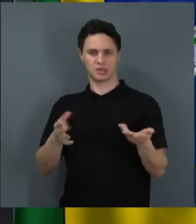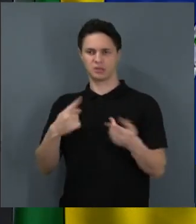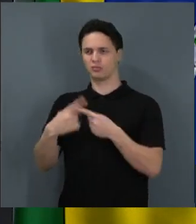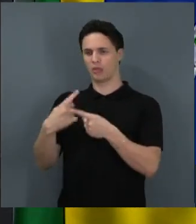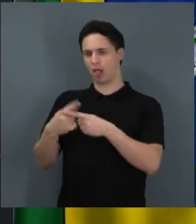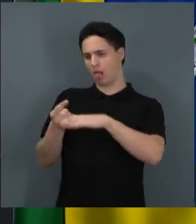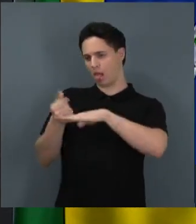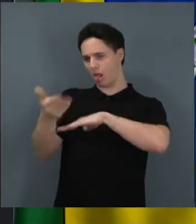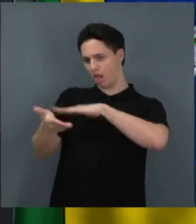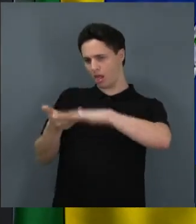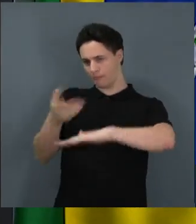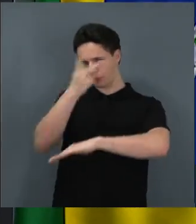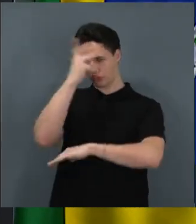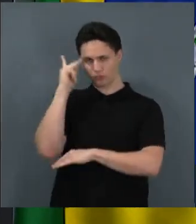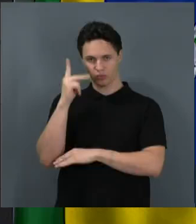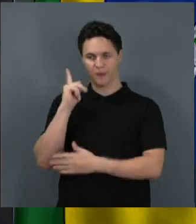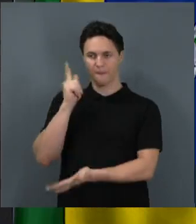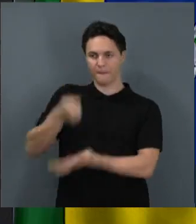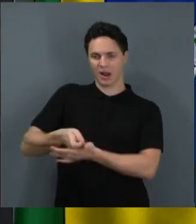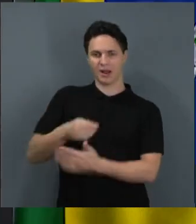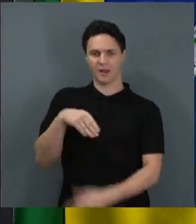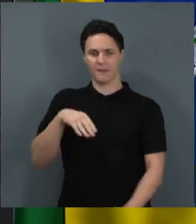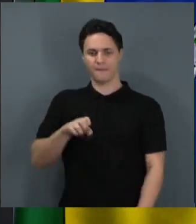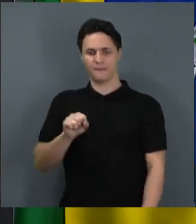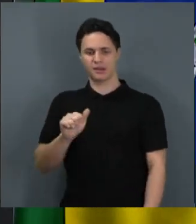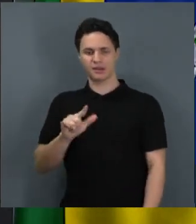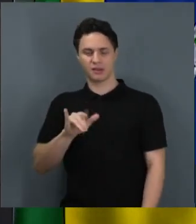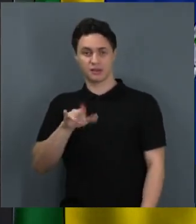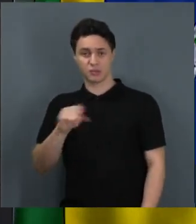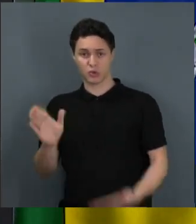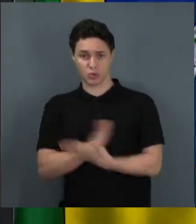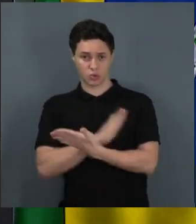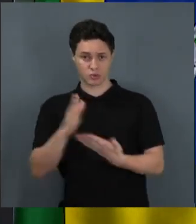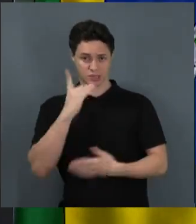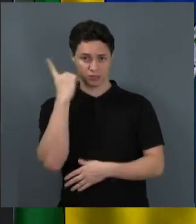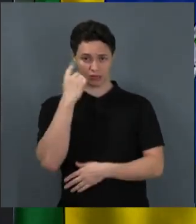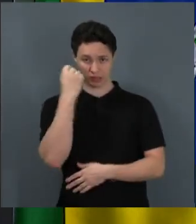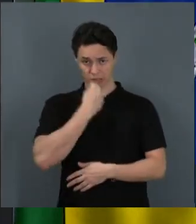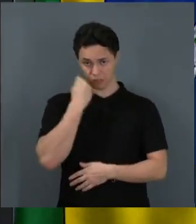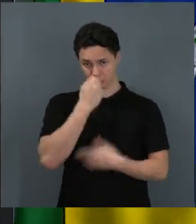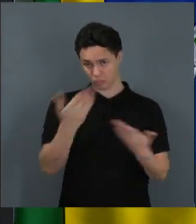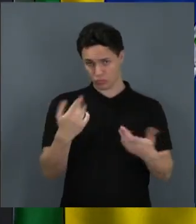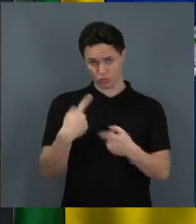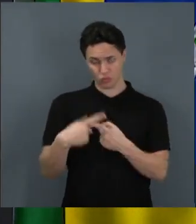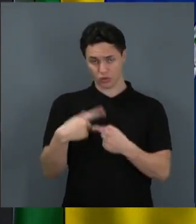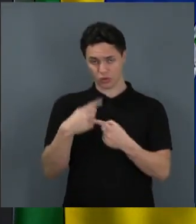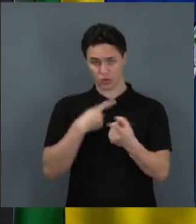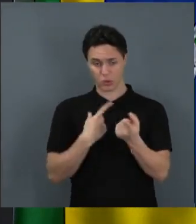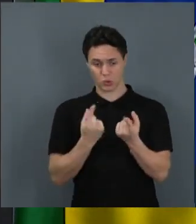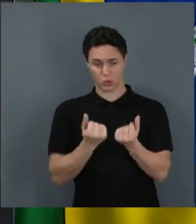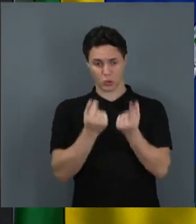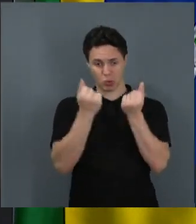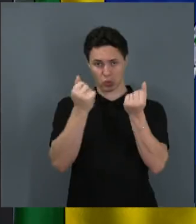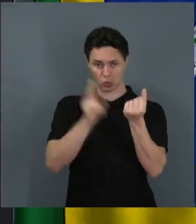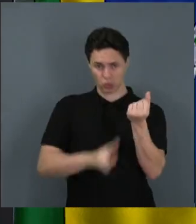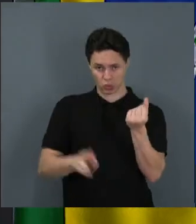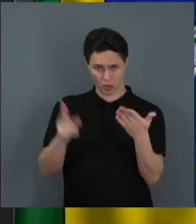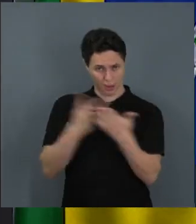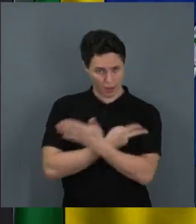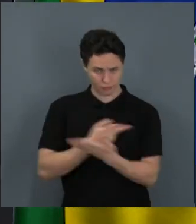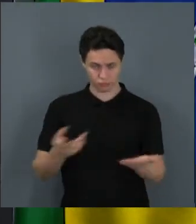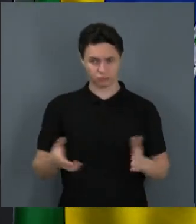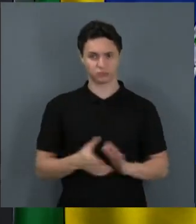pessoas, não é porque ele pagou mensalinho a deputados e senadores, não é porque ele malversaçou os recursos